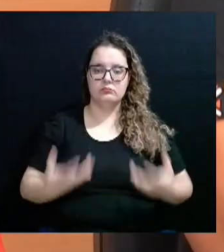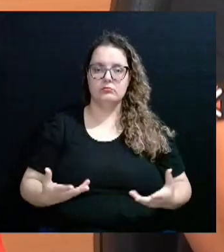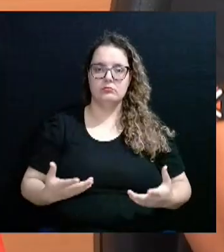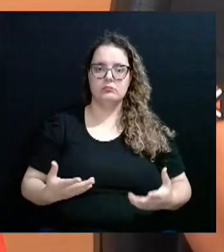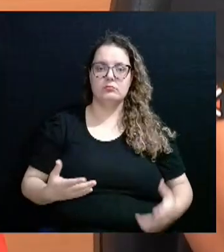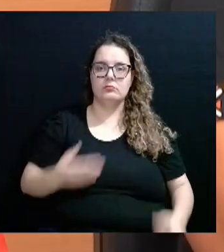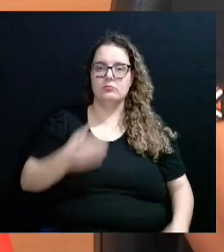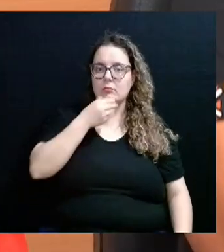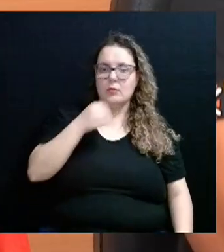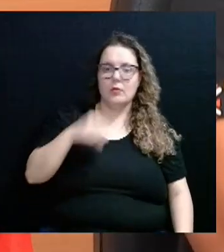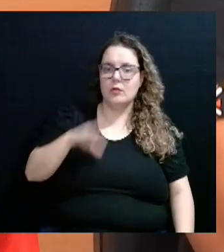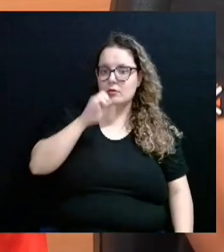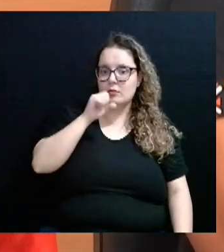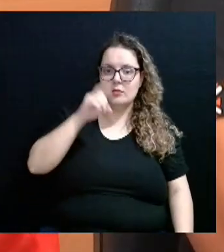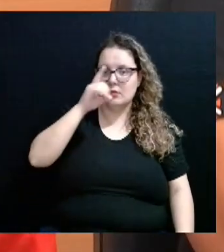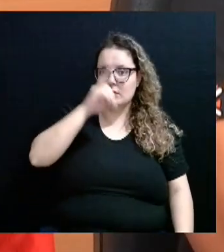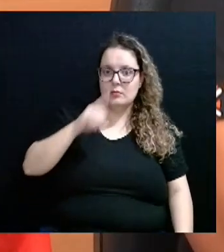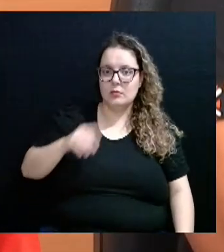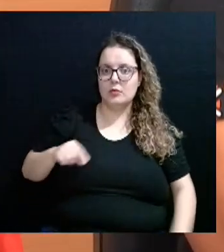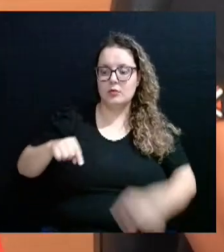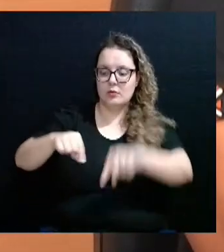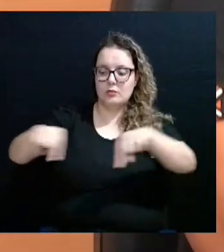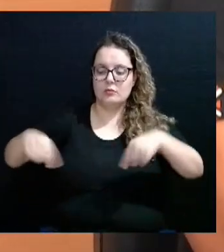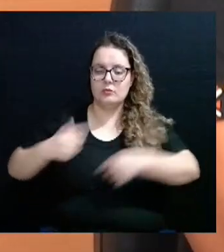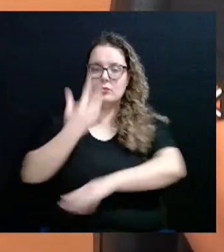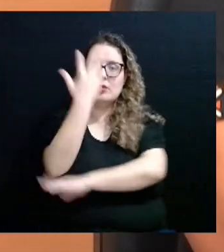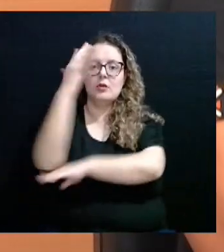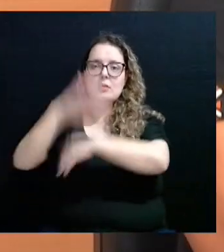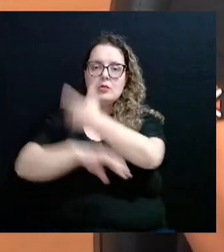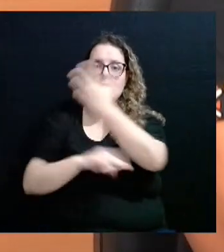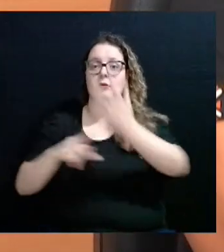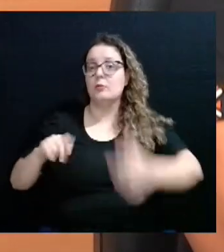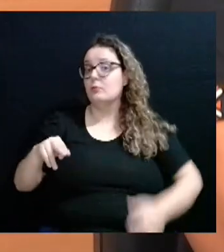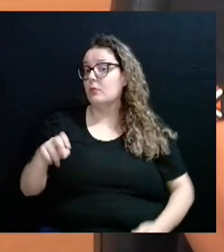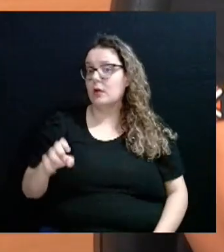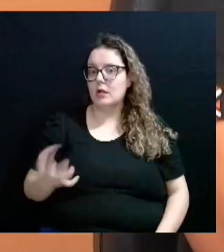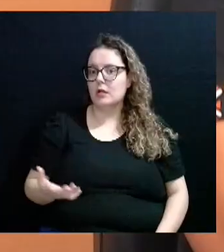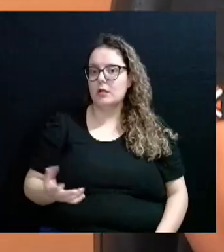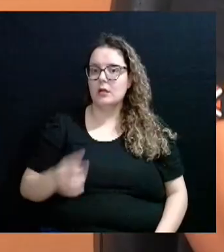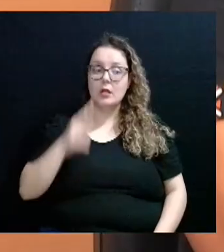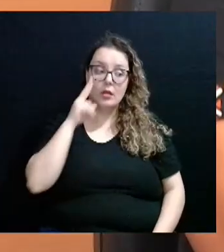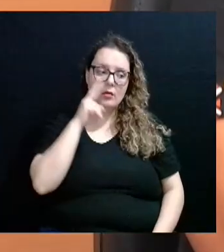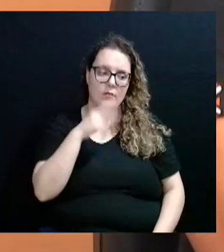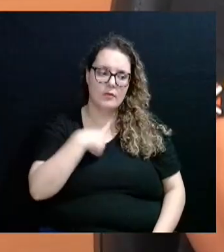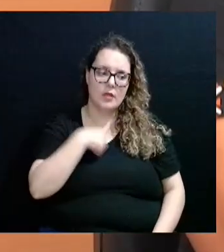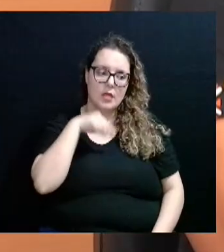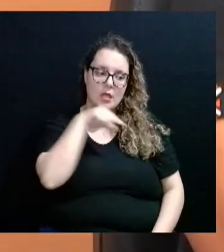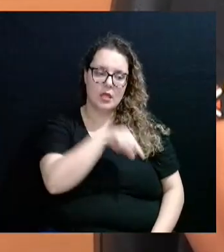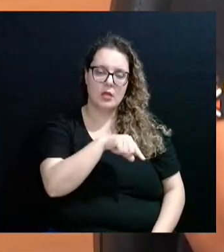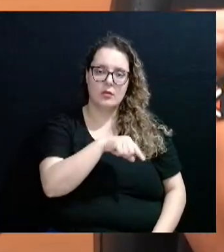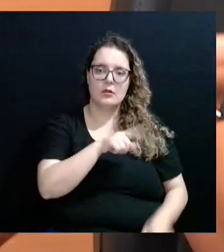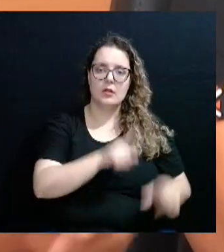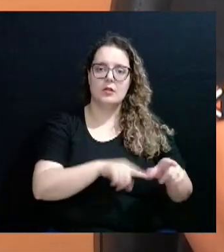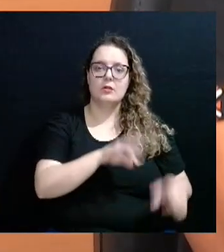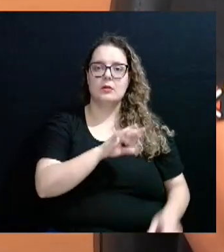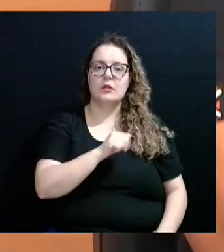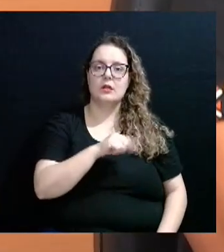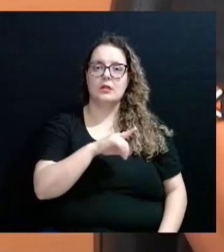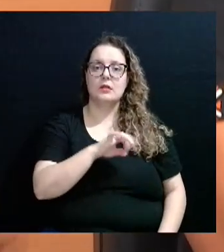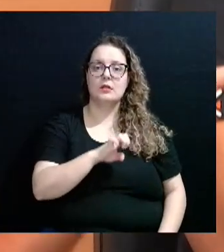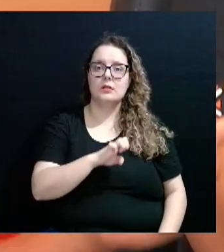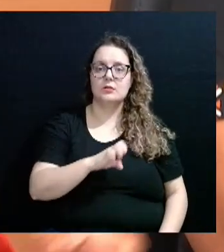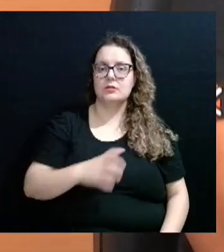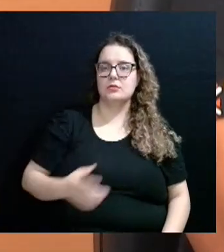no parque. Eu me via na letra do Taíde. Eu me via na letra do Câmbio